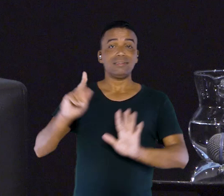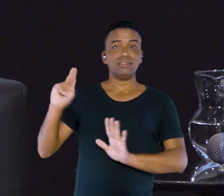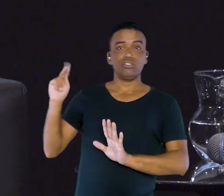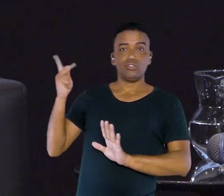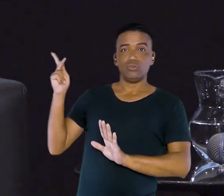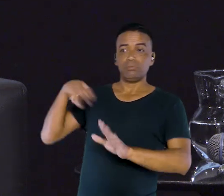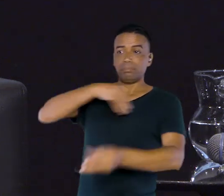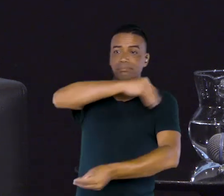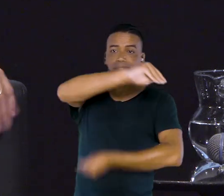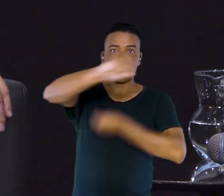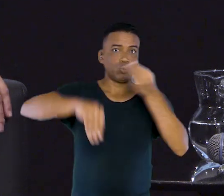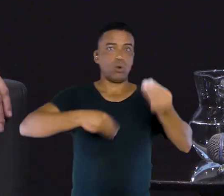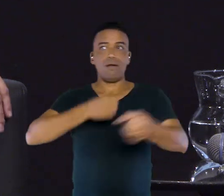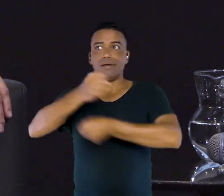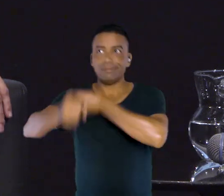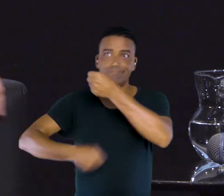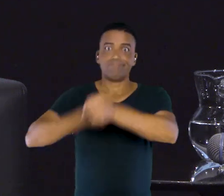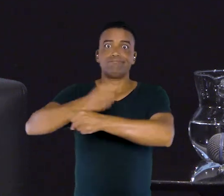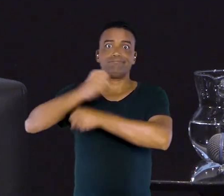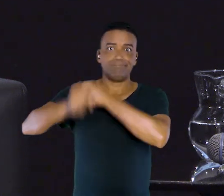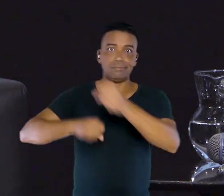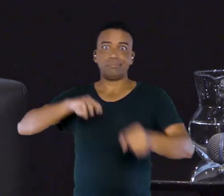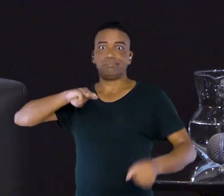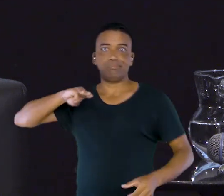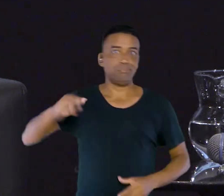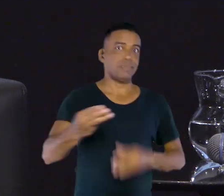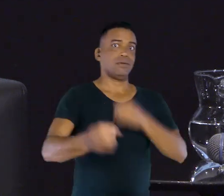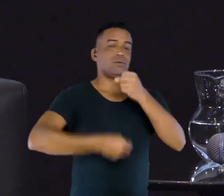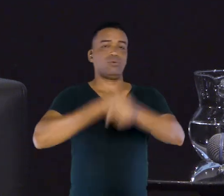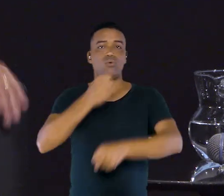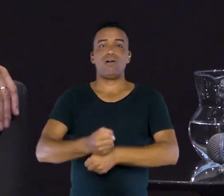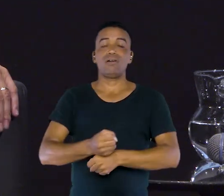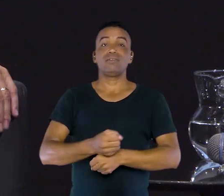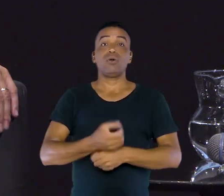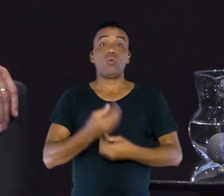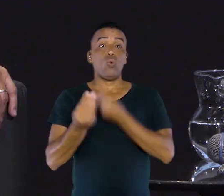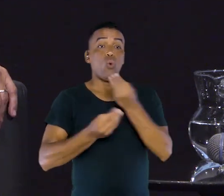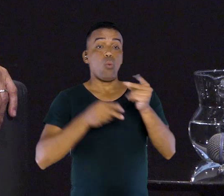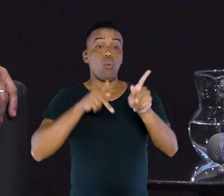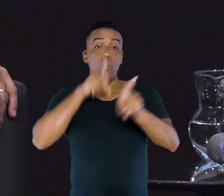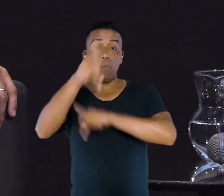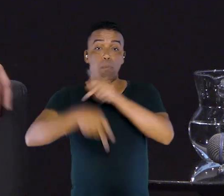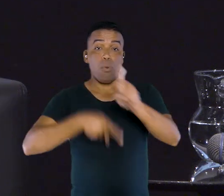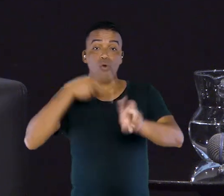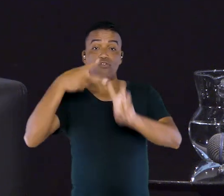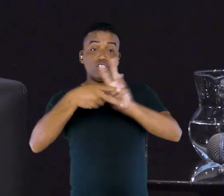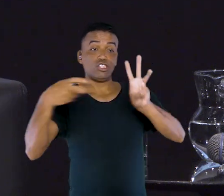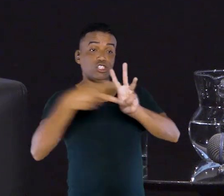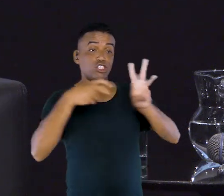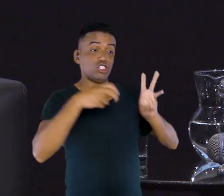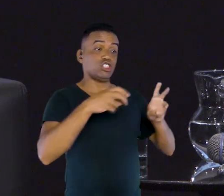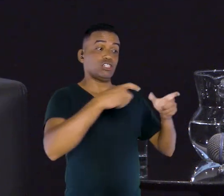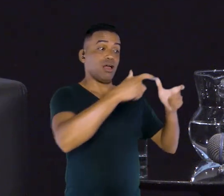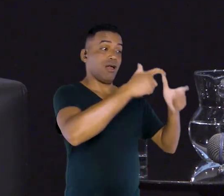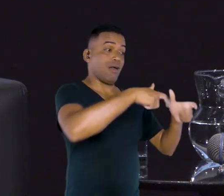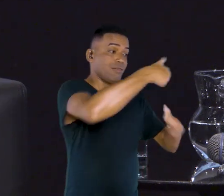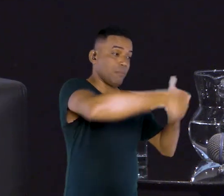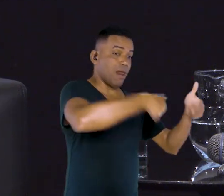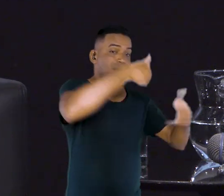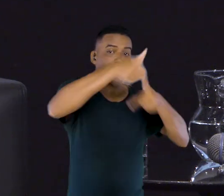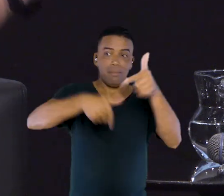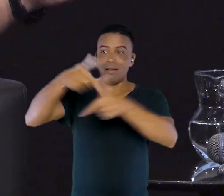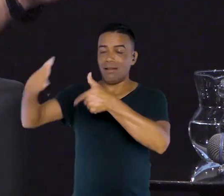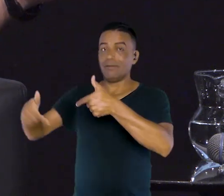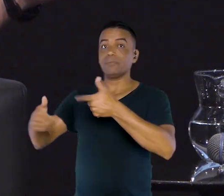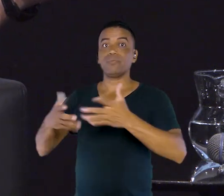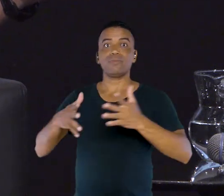é misturada ao longo dos milênios das formas de conhecimento e de manejo dos povos indígenas. E como é que a gente sabe disso através da arqueologia?